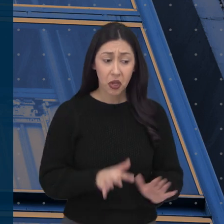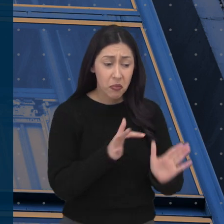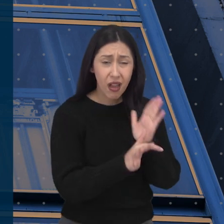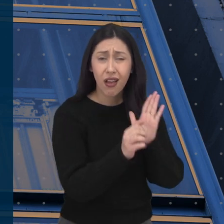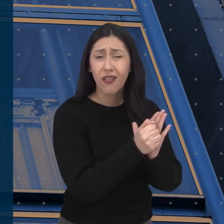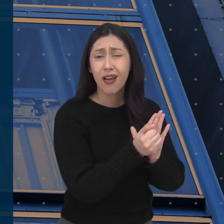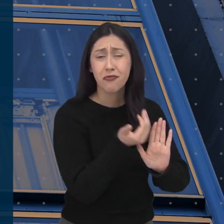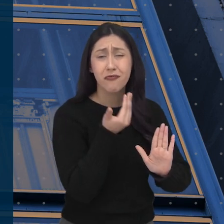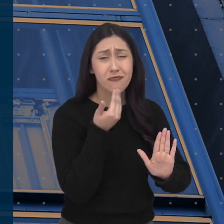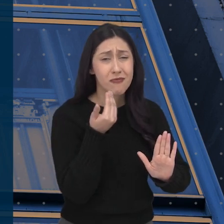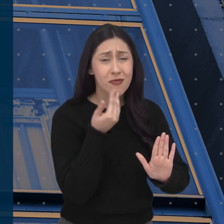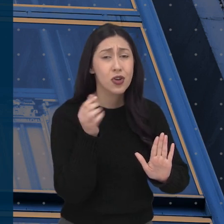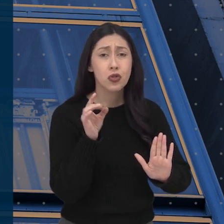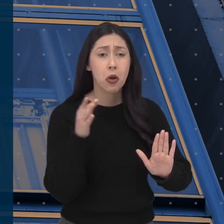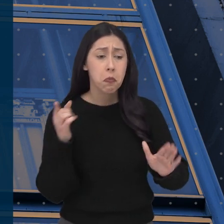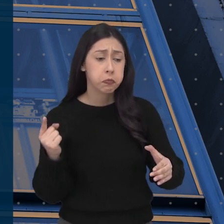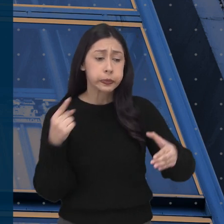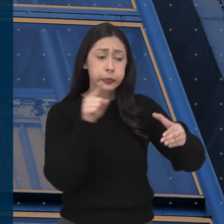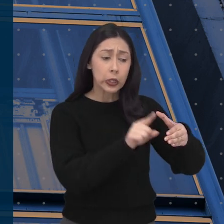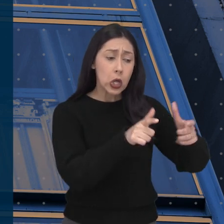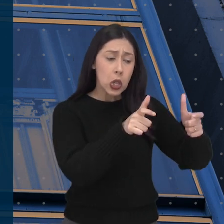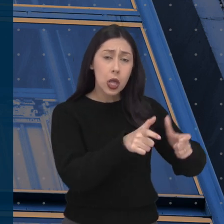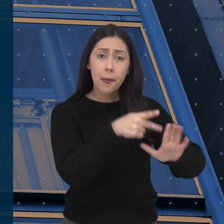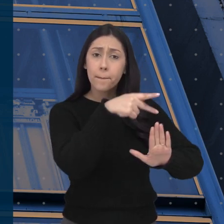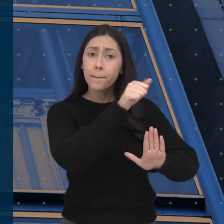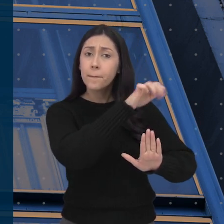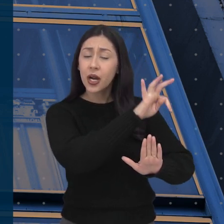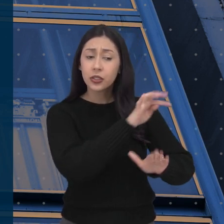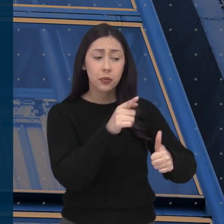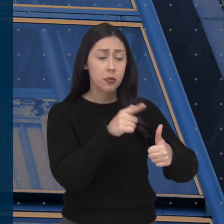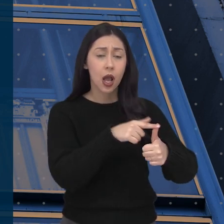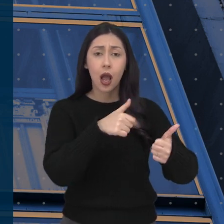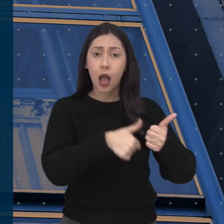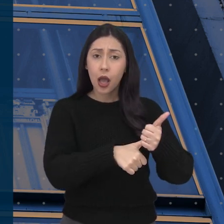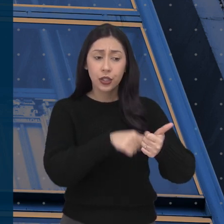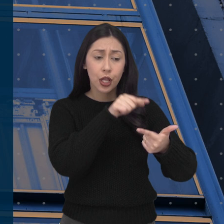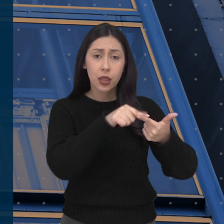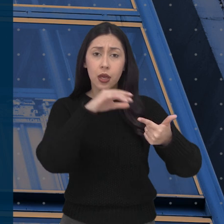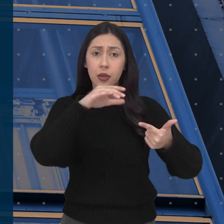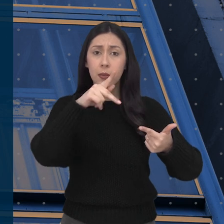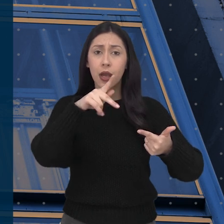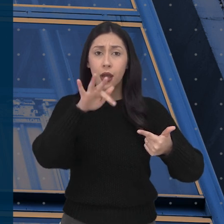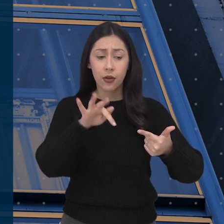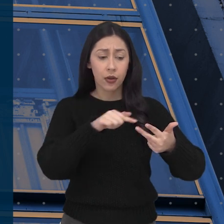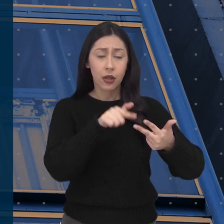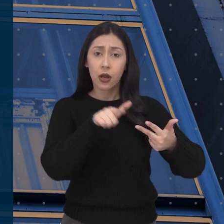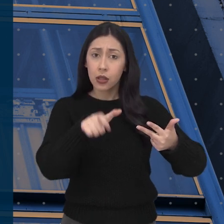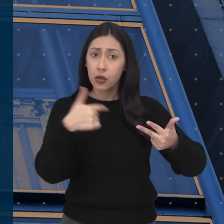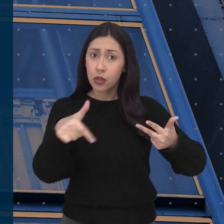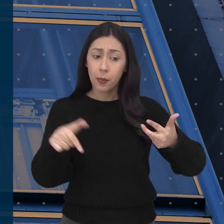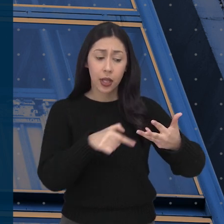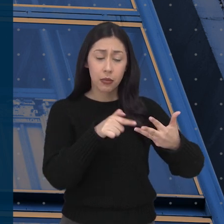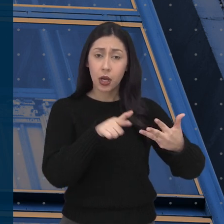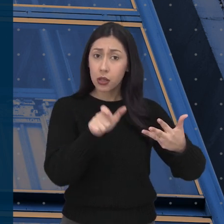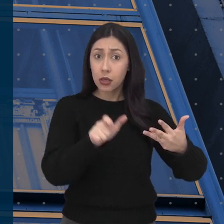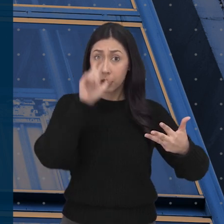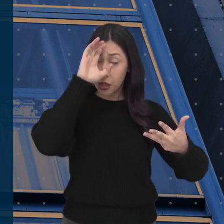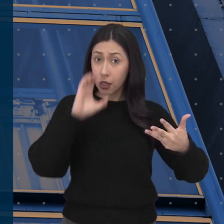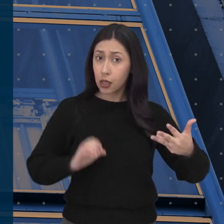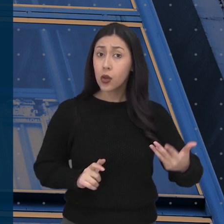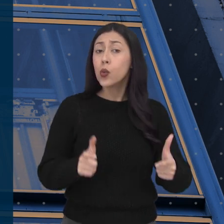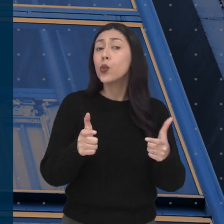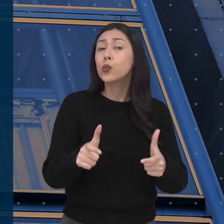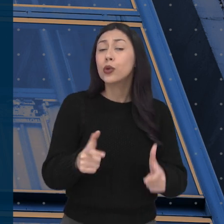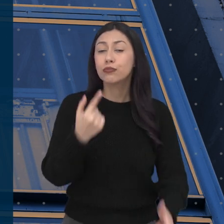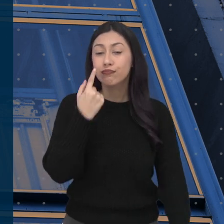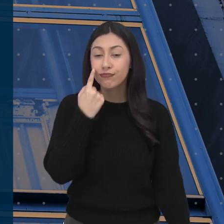se candidatar é fácil, é só comparecer ao PAT, levando RG, CPF, carteira de trabalho e o cartão cidadão. O PAT fica na